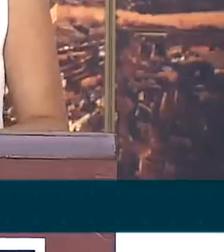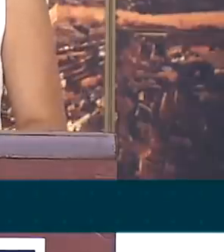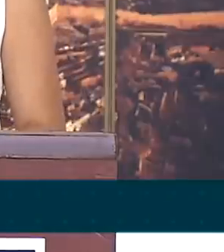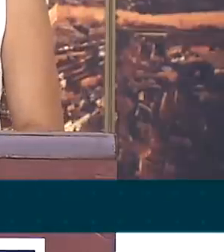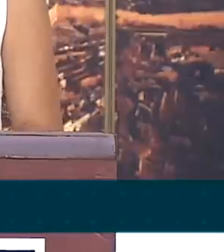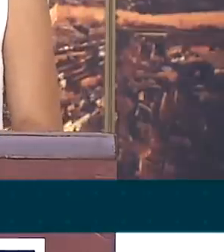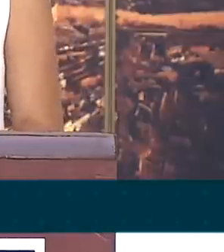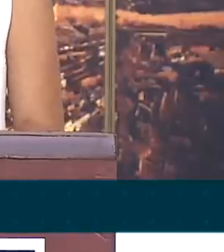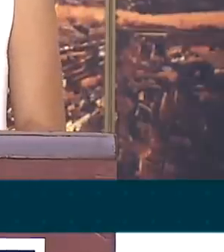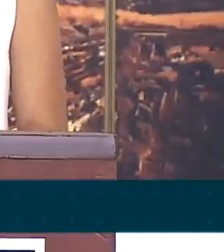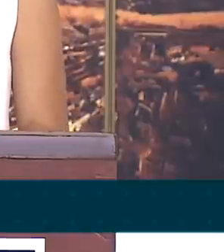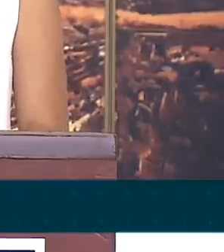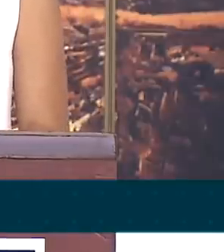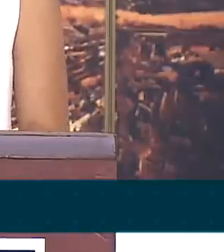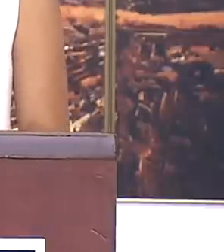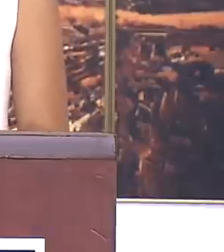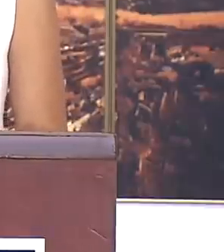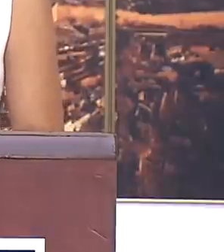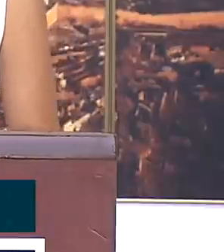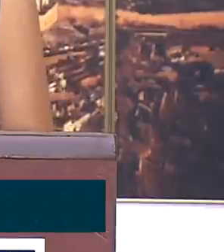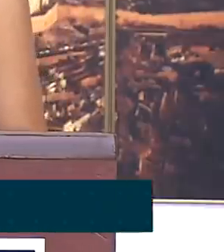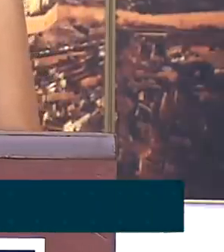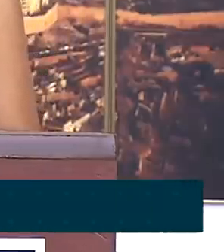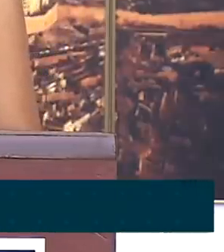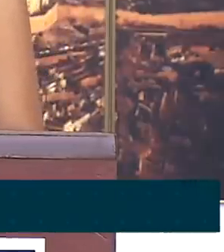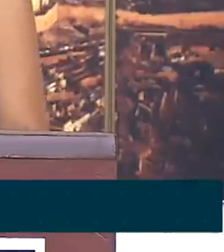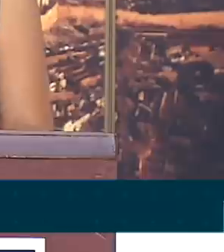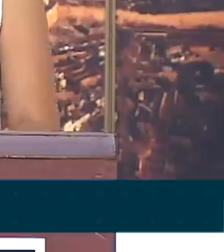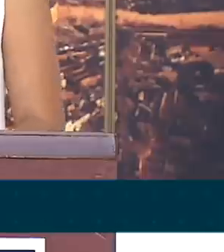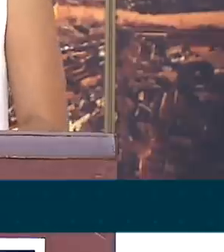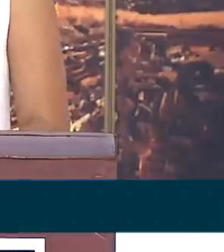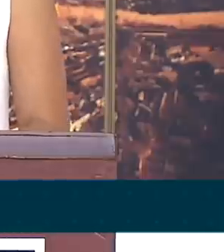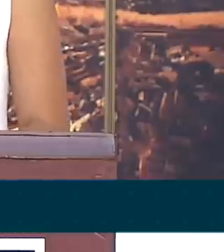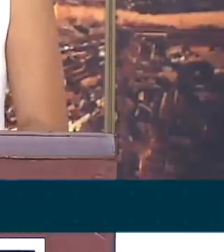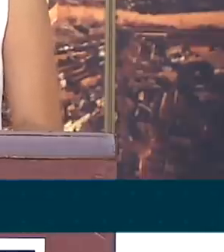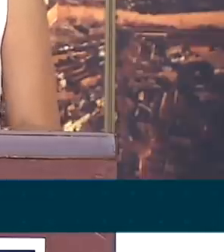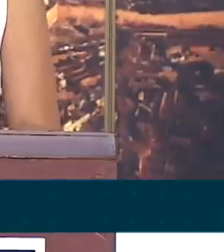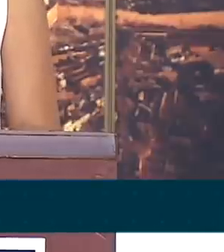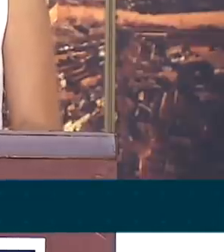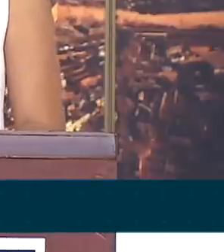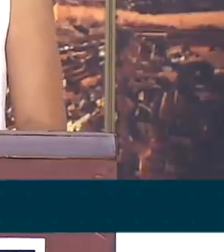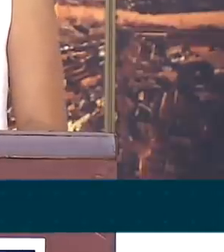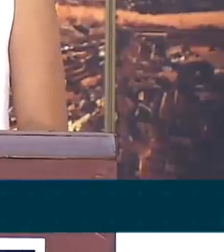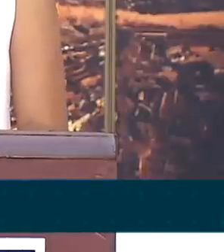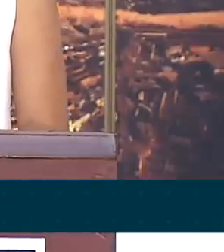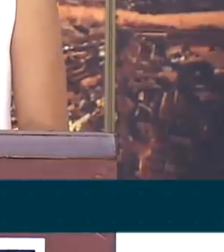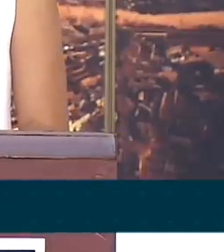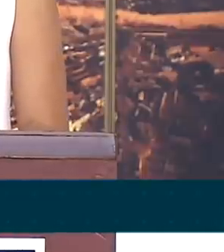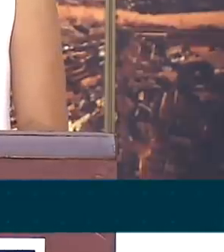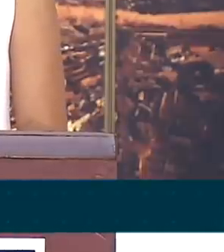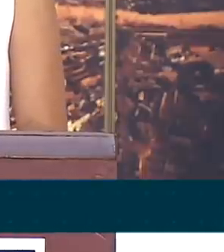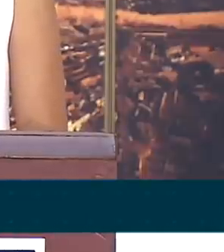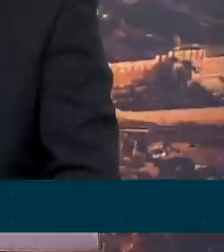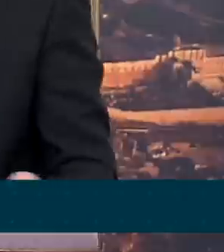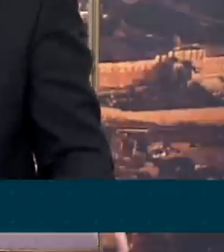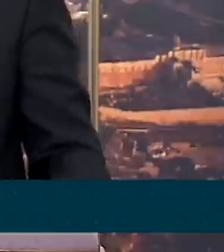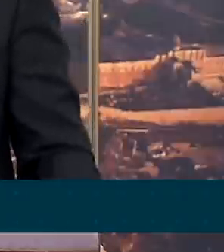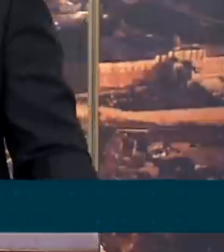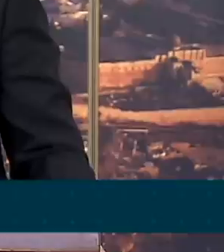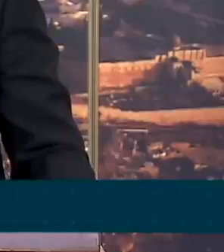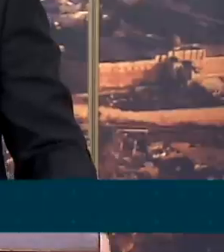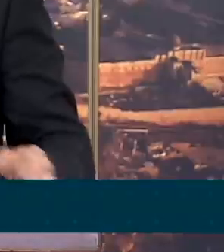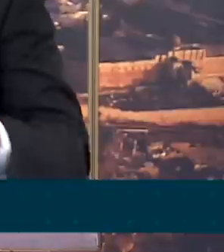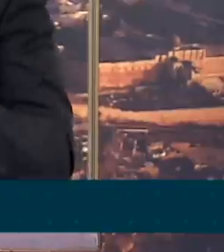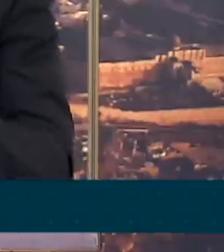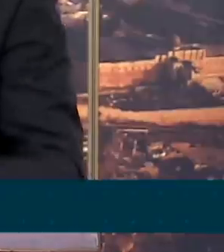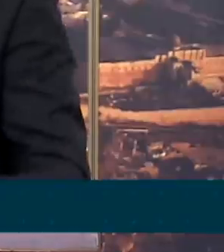tem sido fundamental para que possamos alcançar mais brasileiros que necessitam de auxílio nesse momento de pandemia. Nós